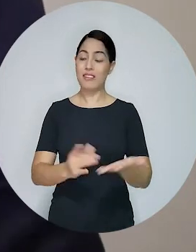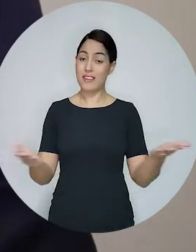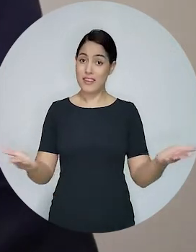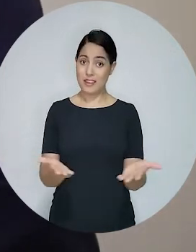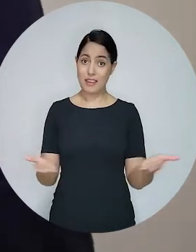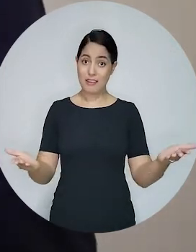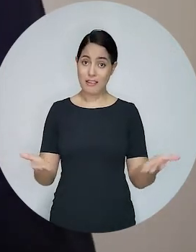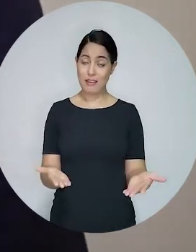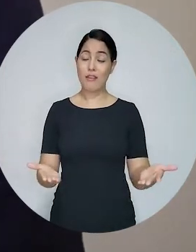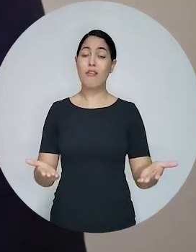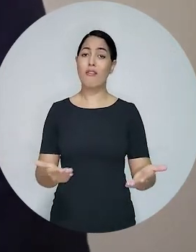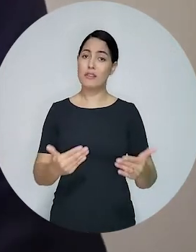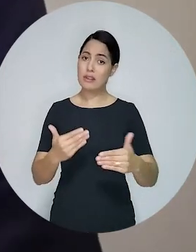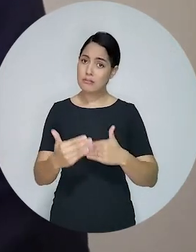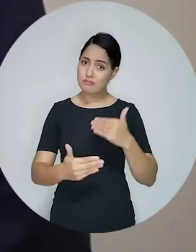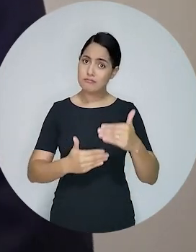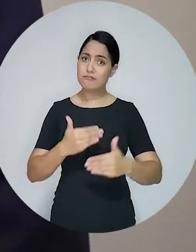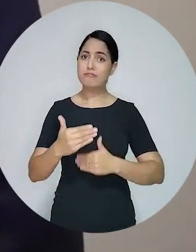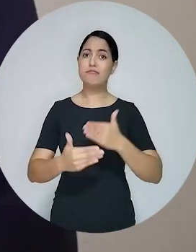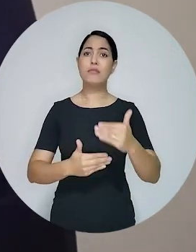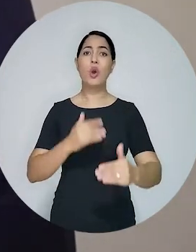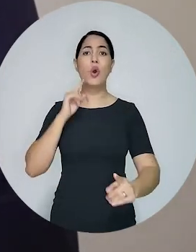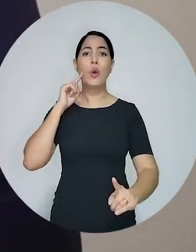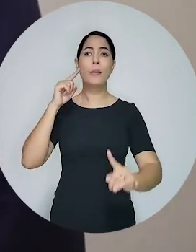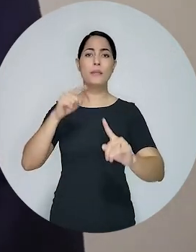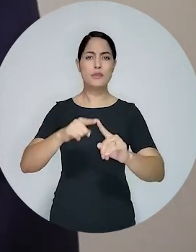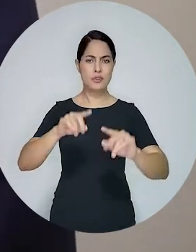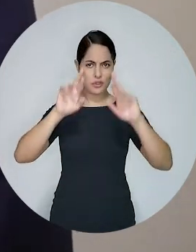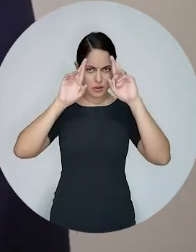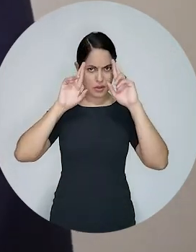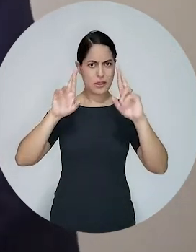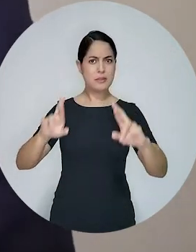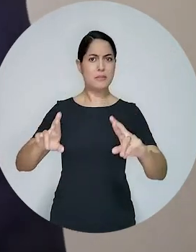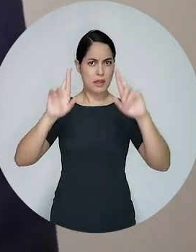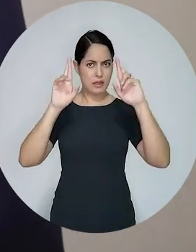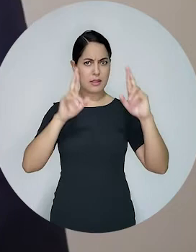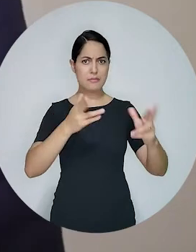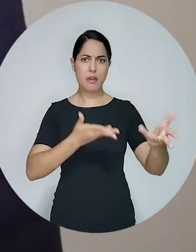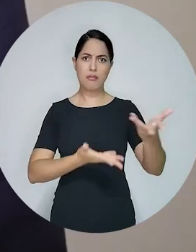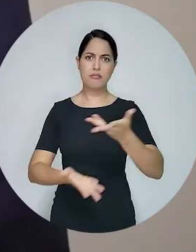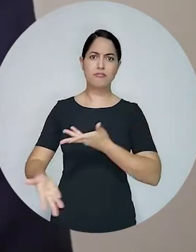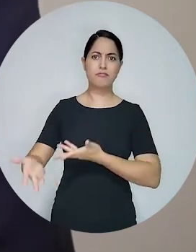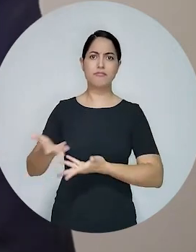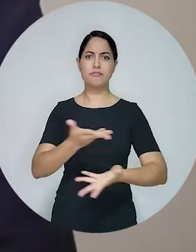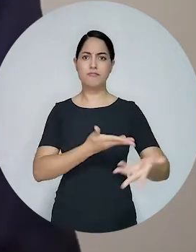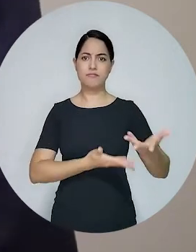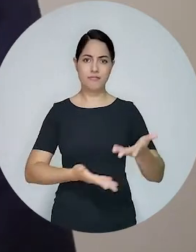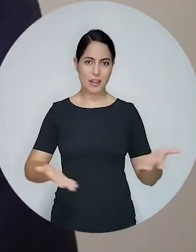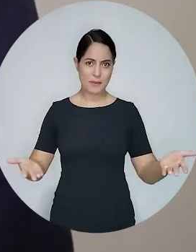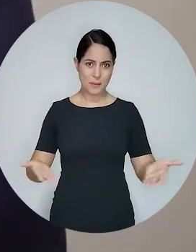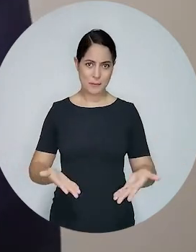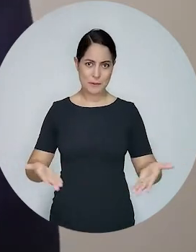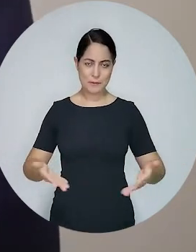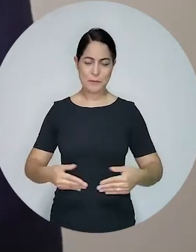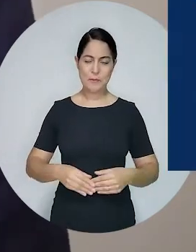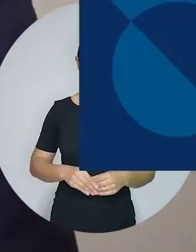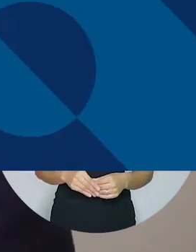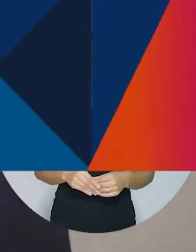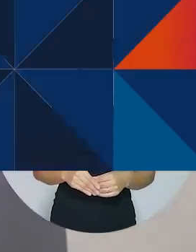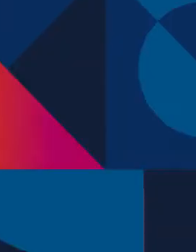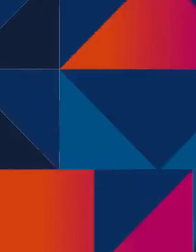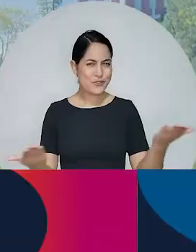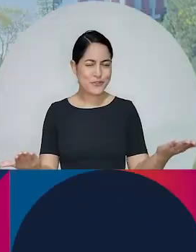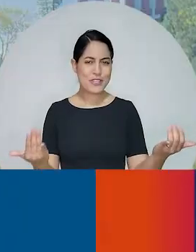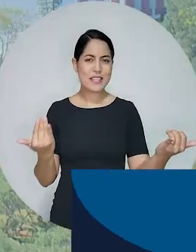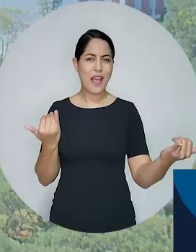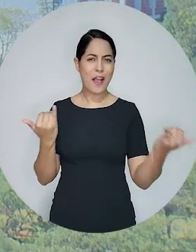as coisas realmente fluem para que isso seja respeitado ao longo dos tempos novos que se